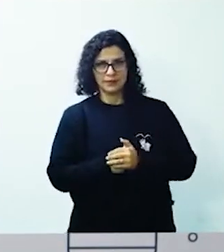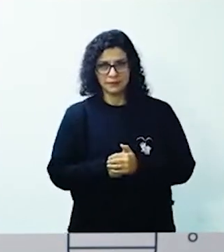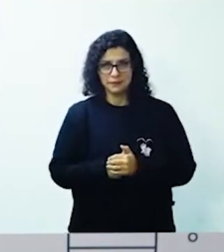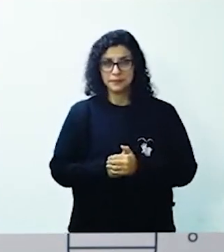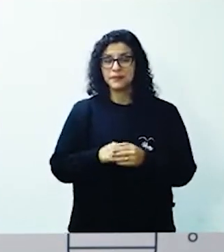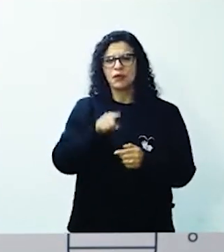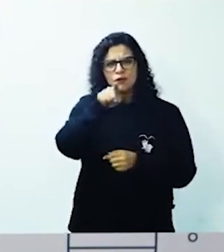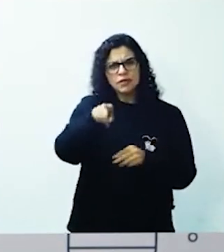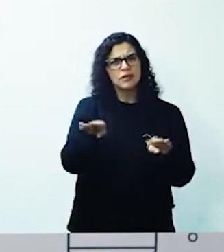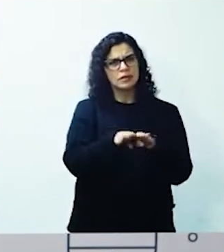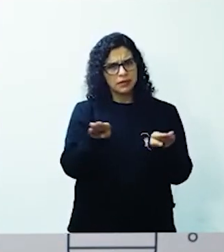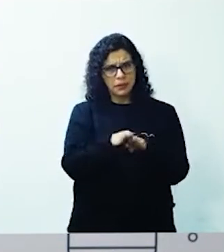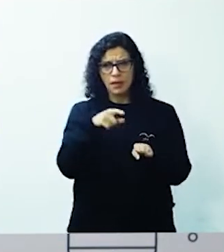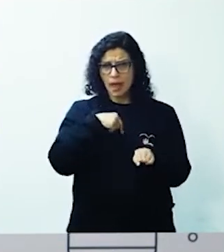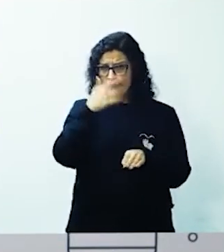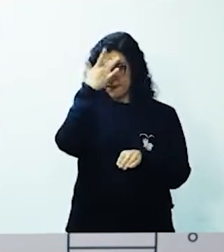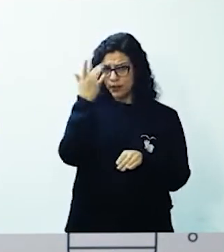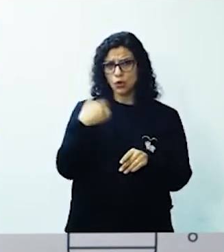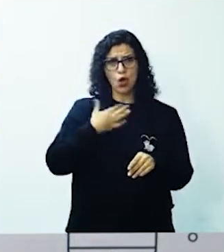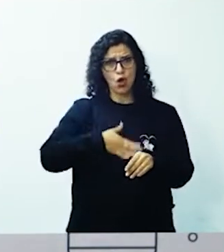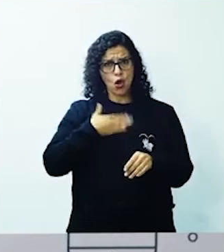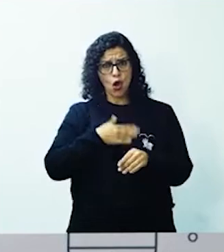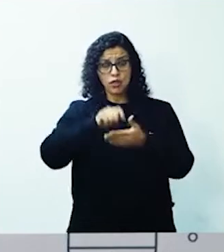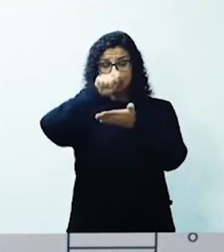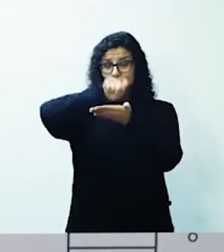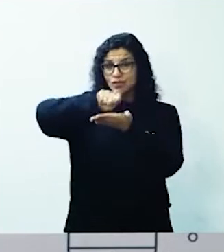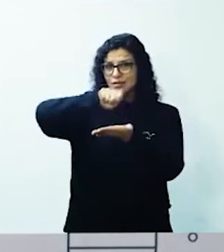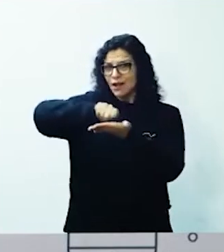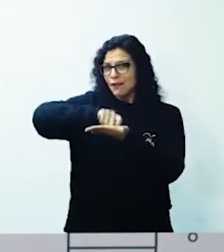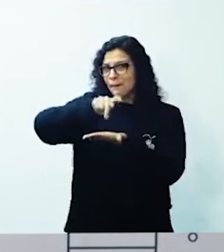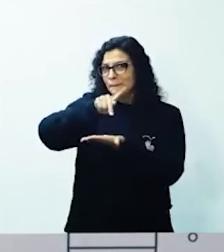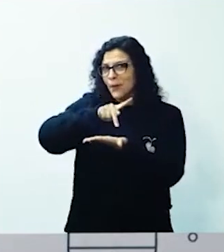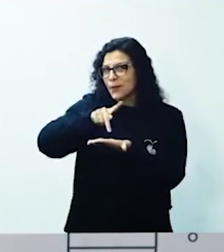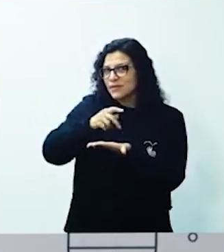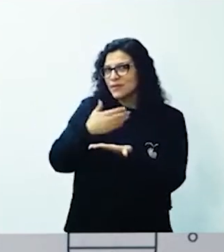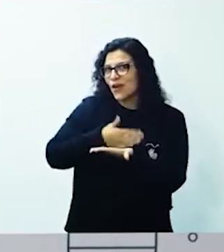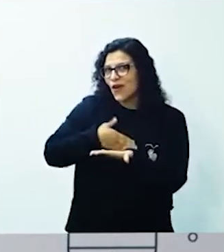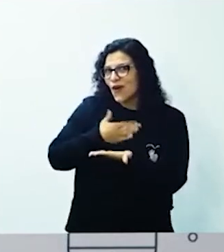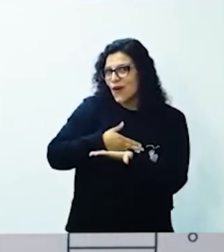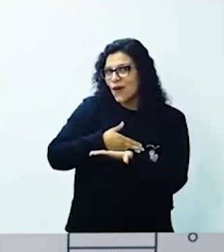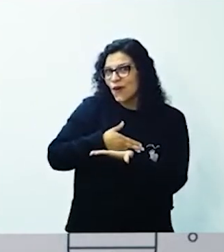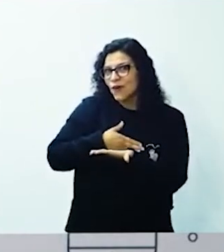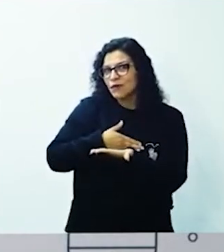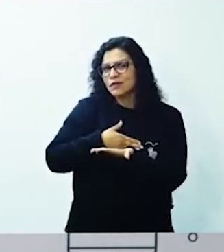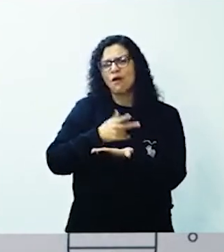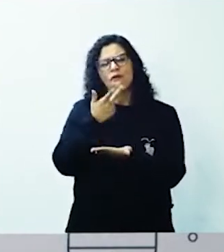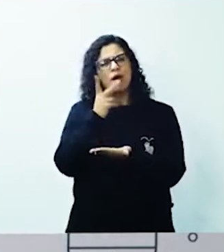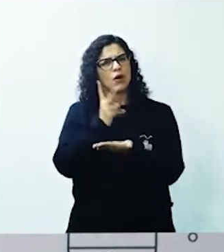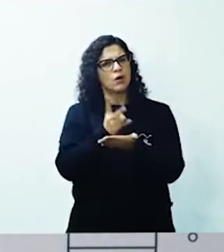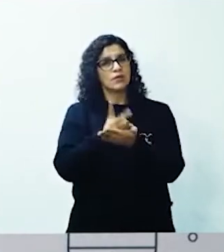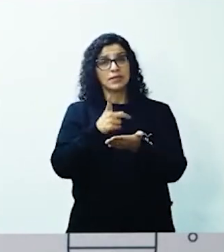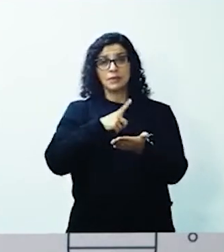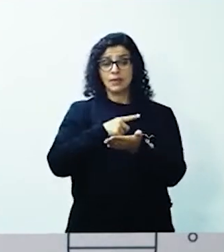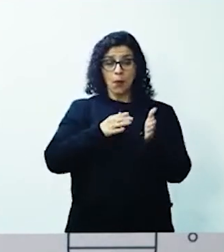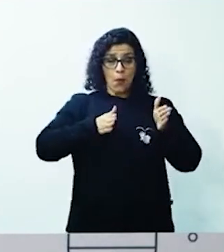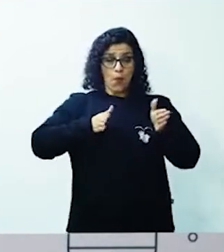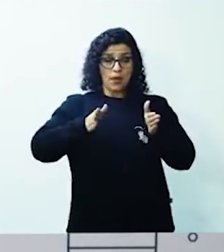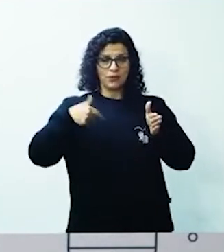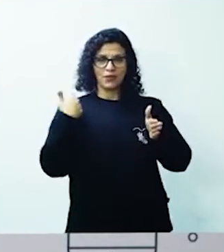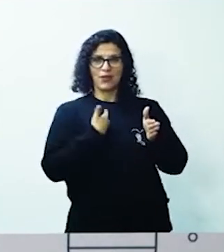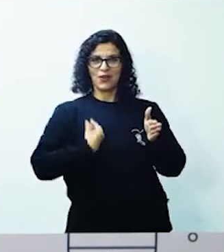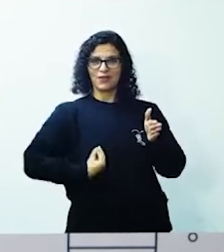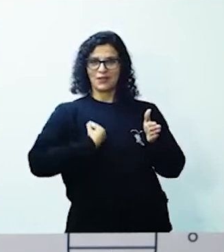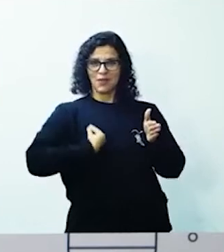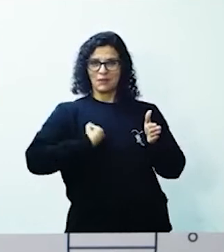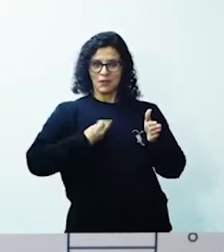E será que você é uma daquelas pessoas que gosta de escrever poemas? Eu costumo dizer que existe uma fase da nossa